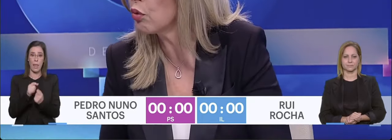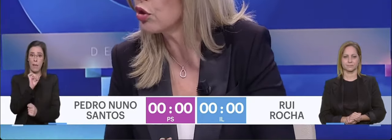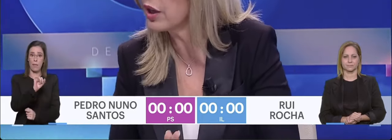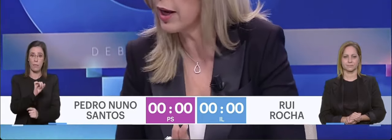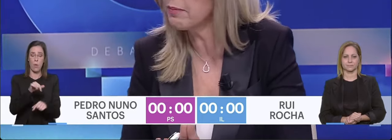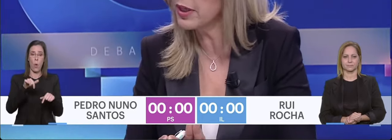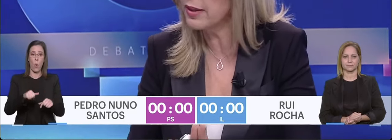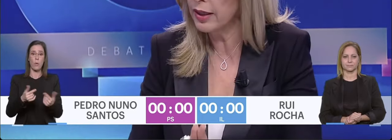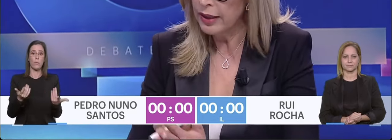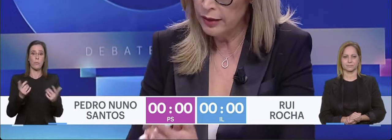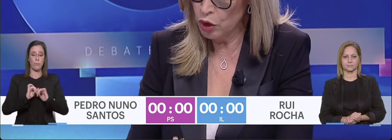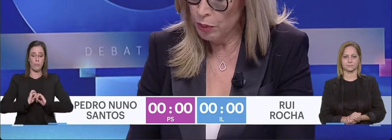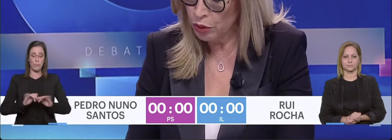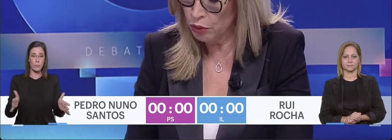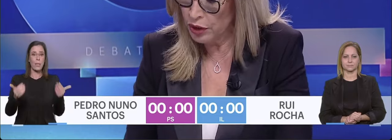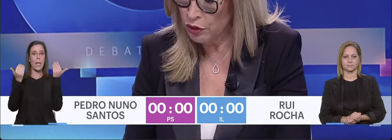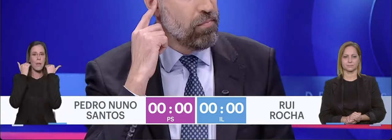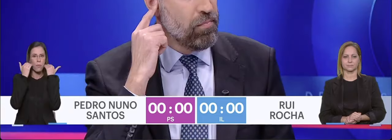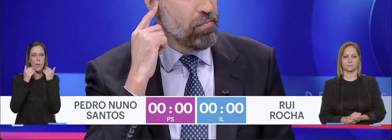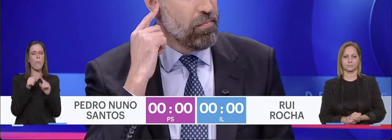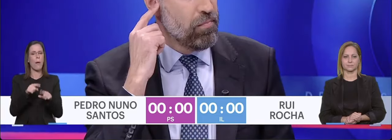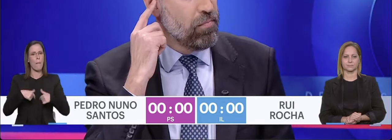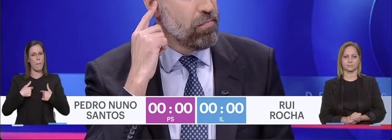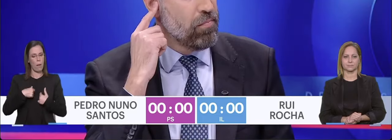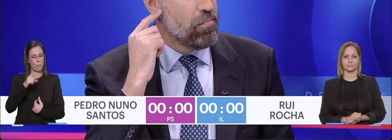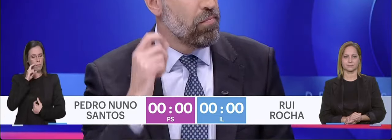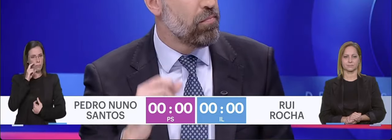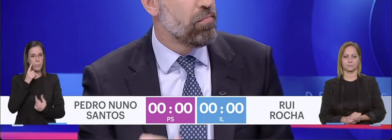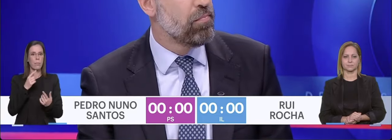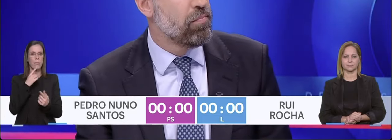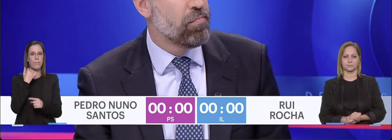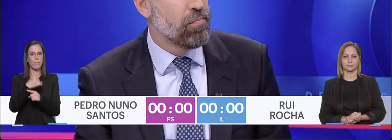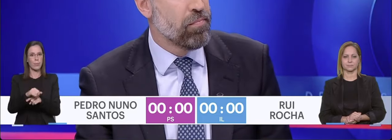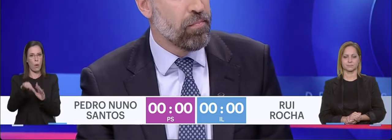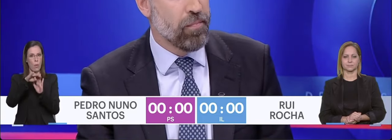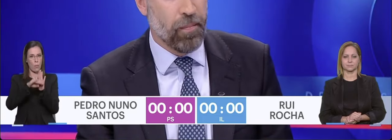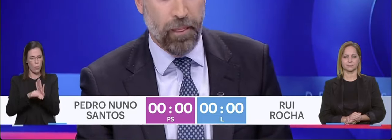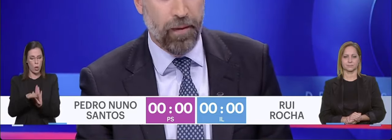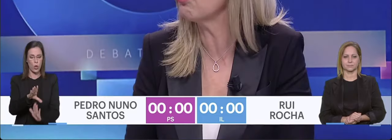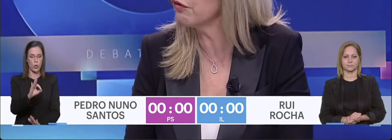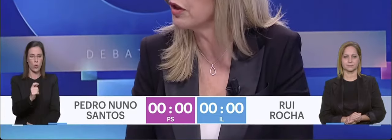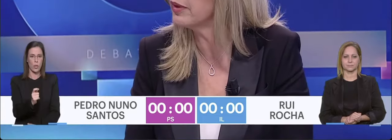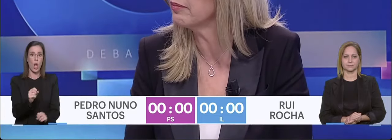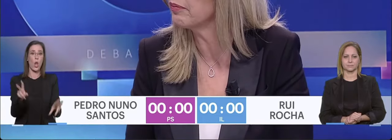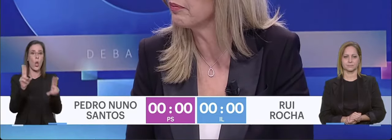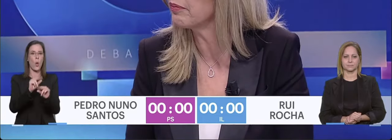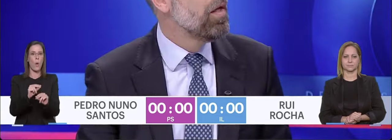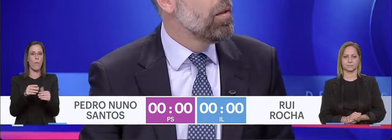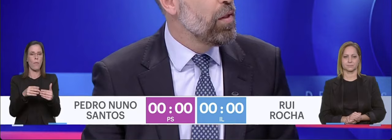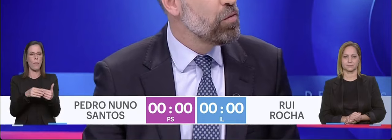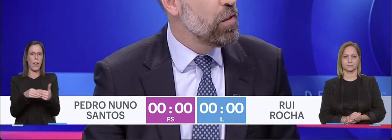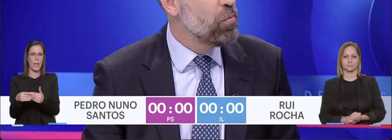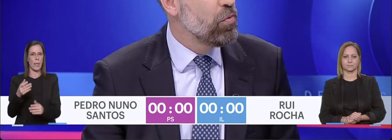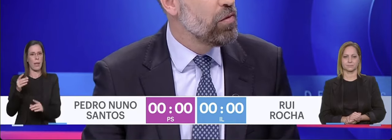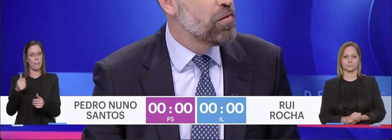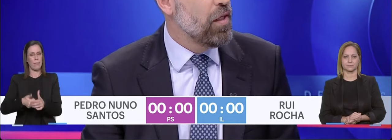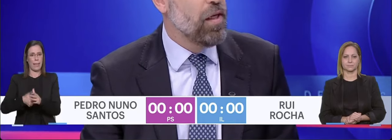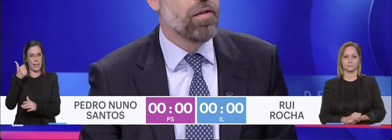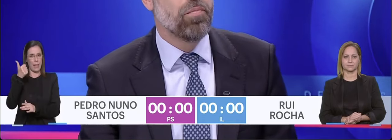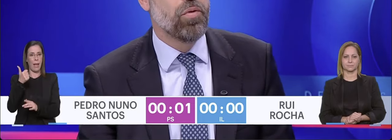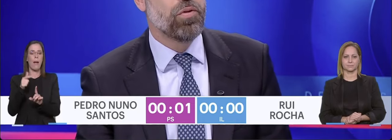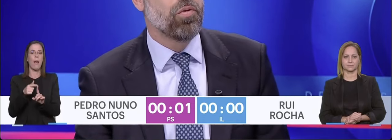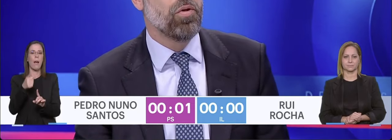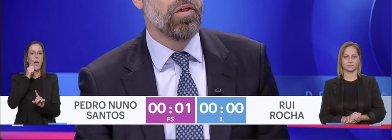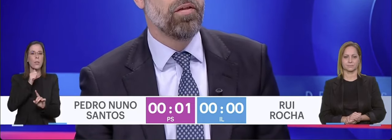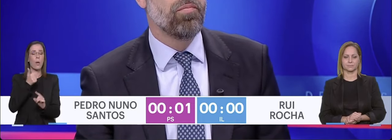suas fizeram hoje chegar à imprensa de que o Pedro Nuno Santos defende o chumbo do programa de José Manuel bolieiro confirma bem antes mais boa noite